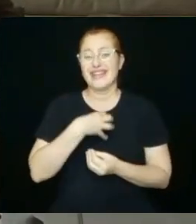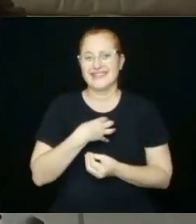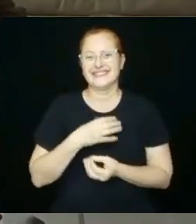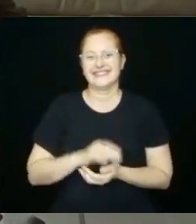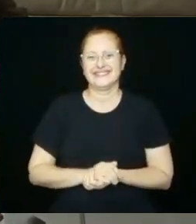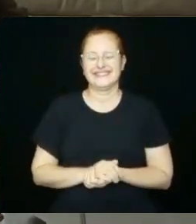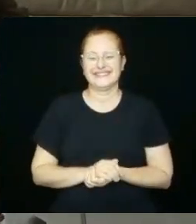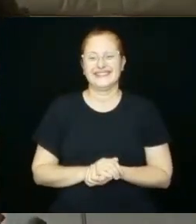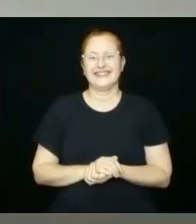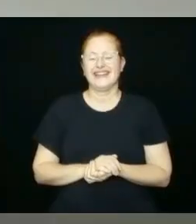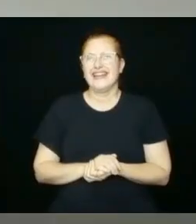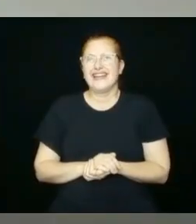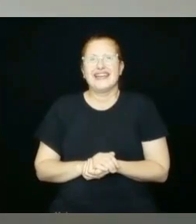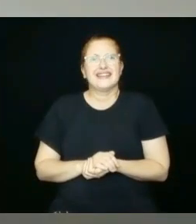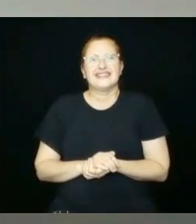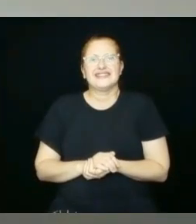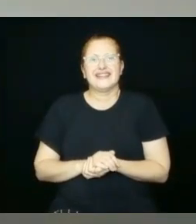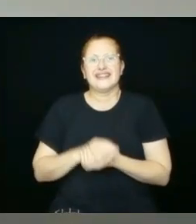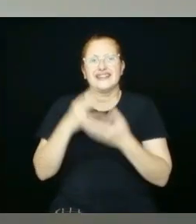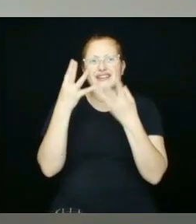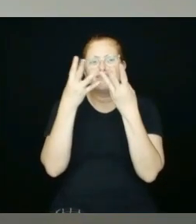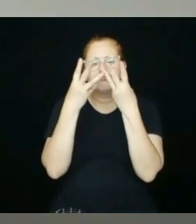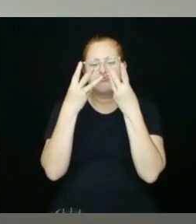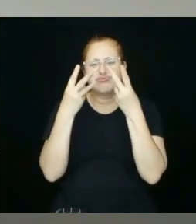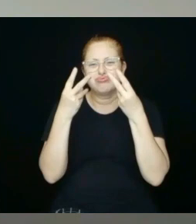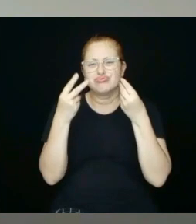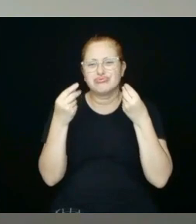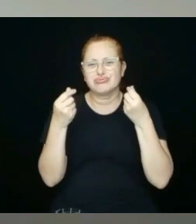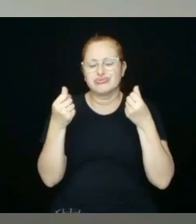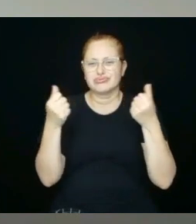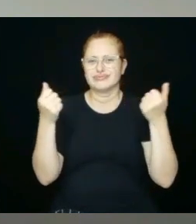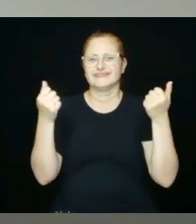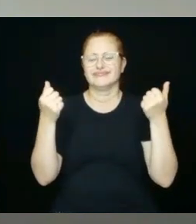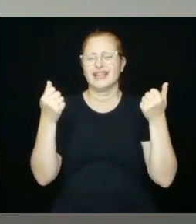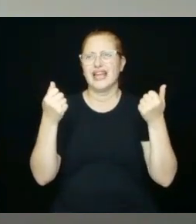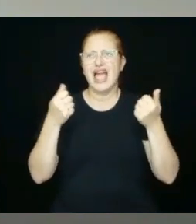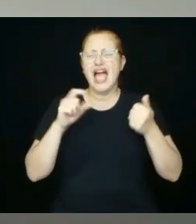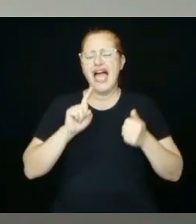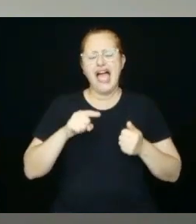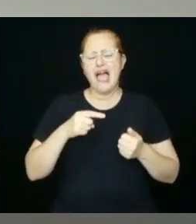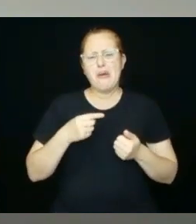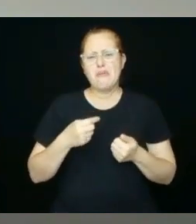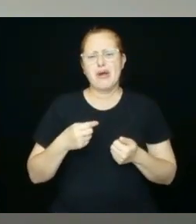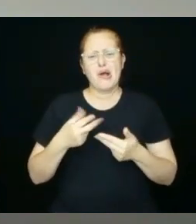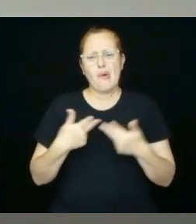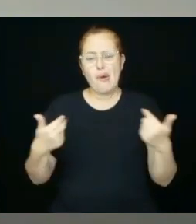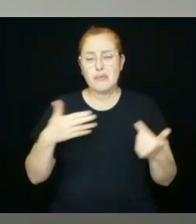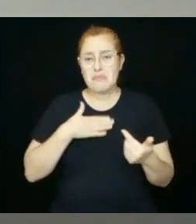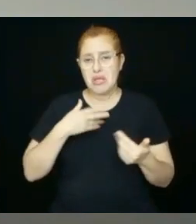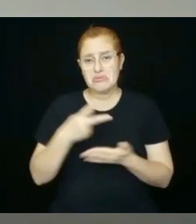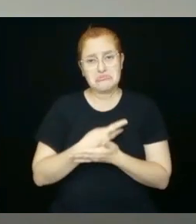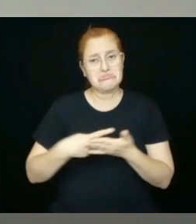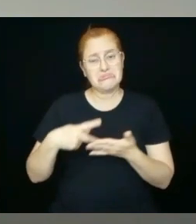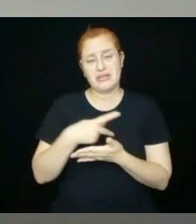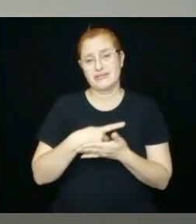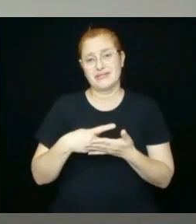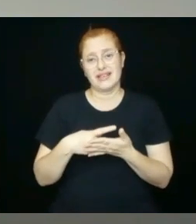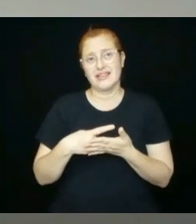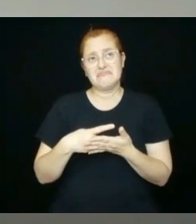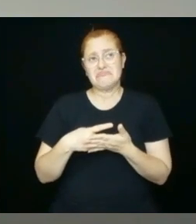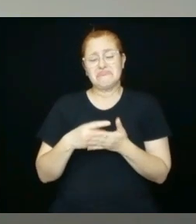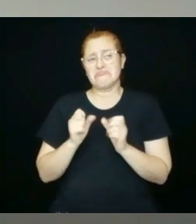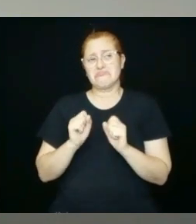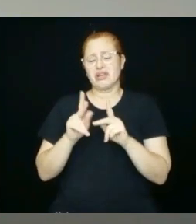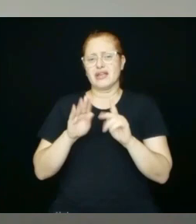A questão da efemeridade, assim, mas é uma coisa que eu, nos meus desenhos, pelo menos, no dos outros, eu acho que é